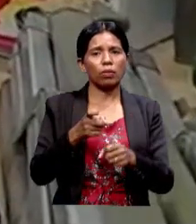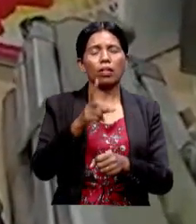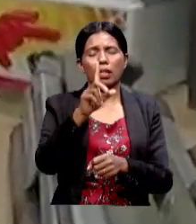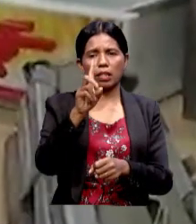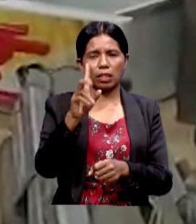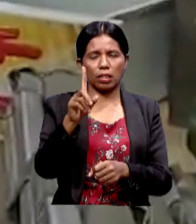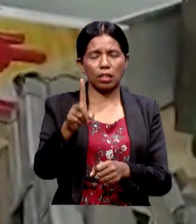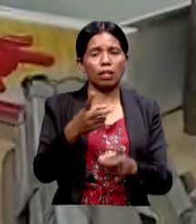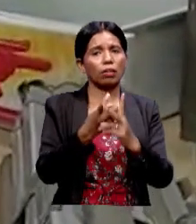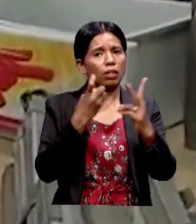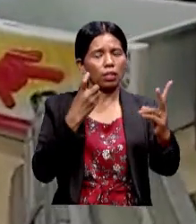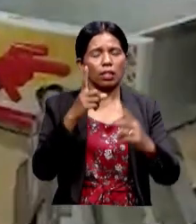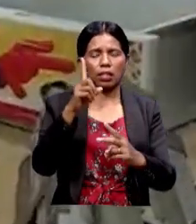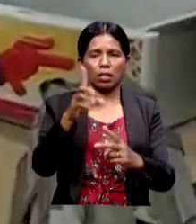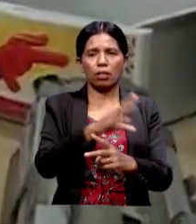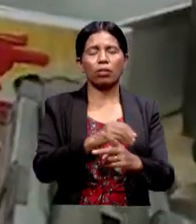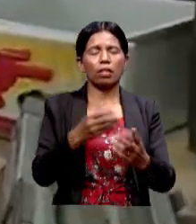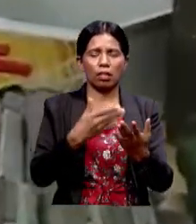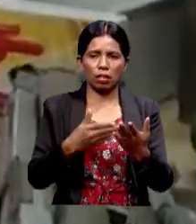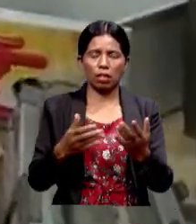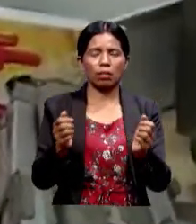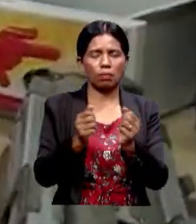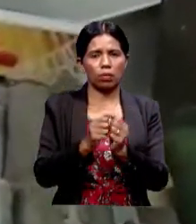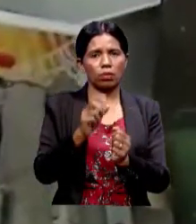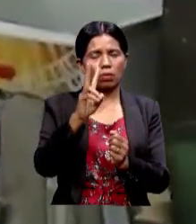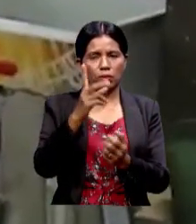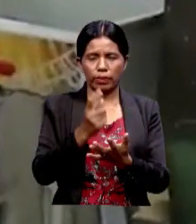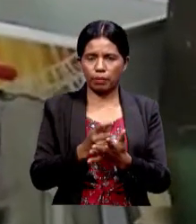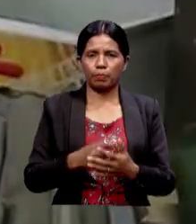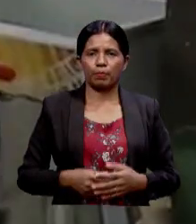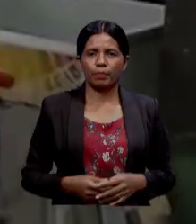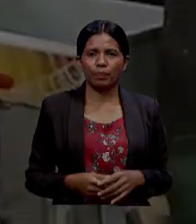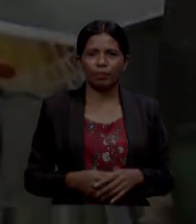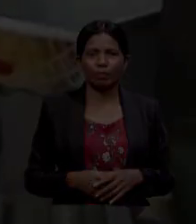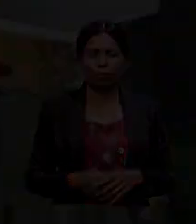trama ida, ho munições Rio Grande do Sul. João Carlos Marito da Costa, GMN.